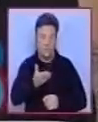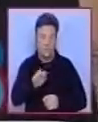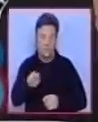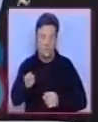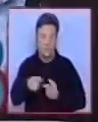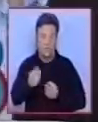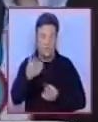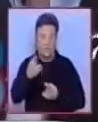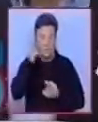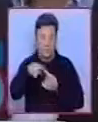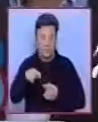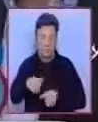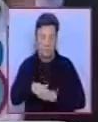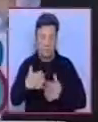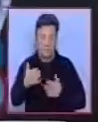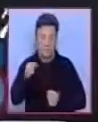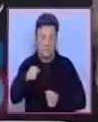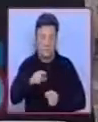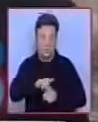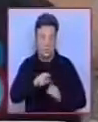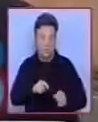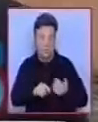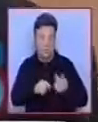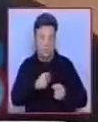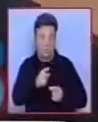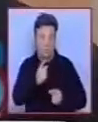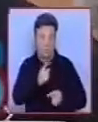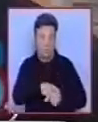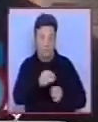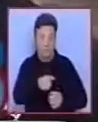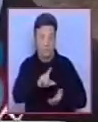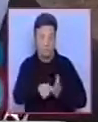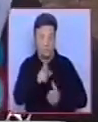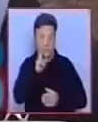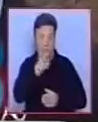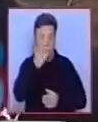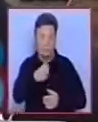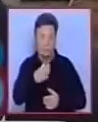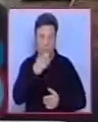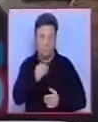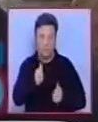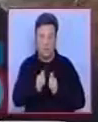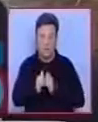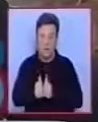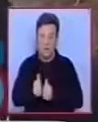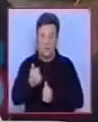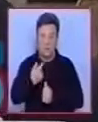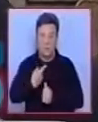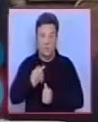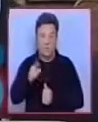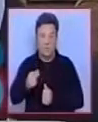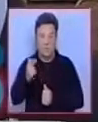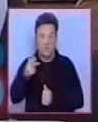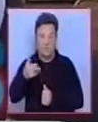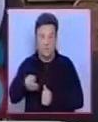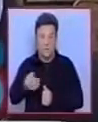grande missão em mãos. Sim, desde o primeiro momento que este projeto nos parecia ser completamente alinhado com aquilo que é a RTP. A